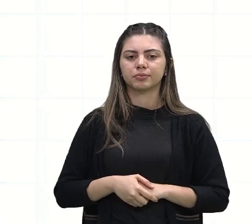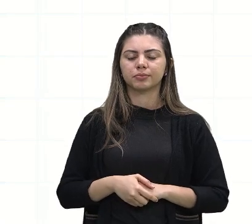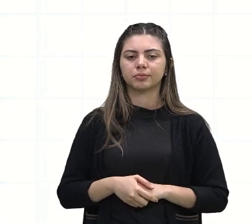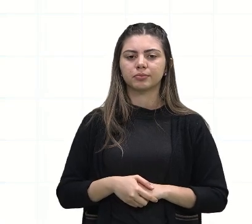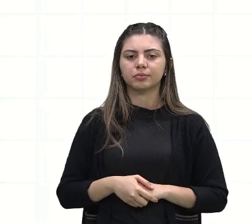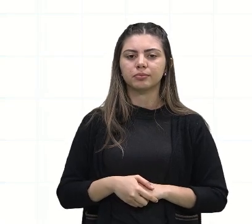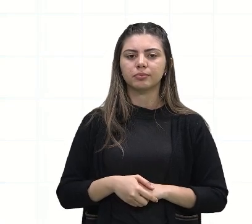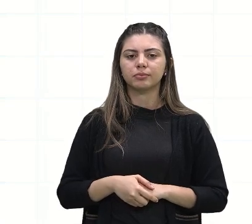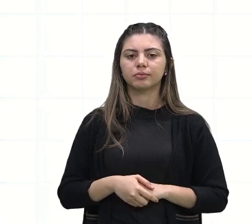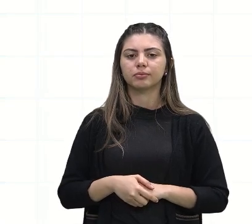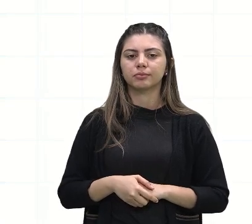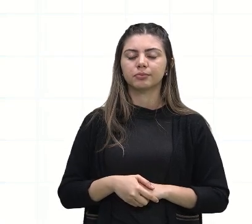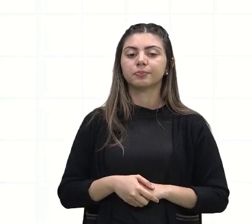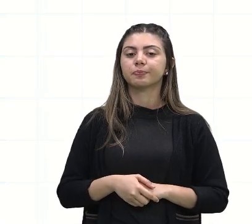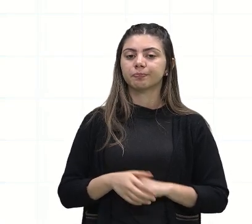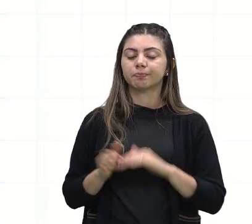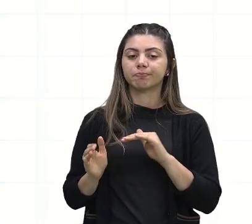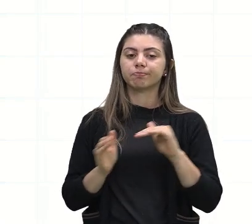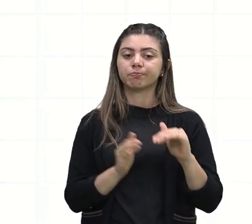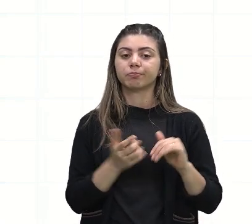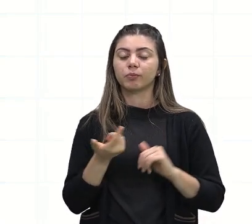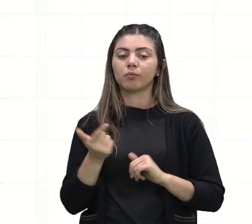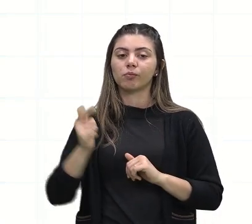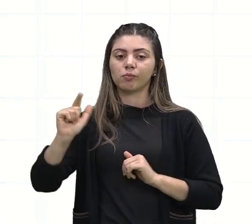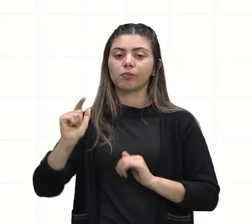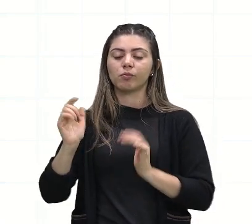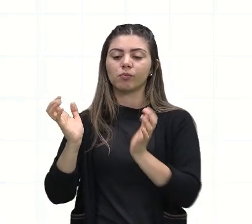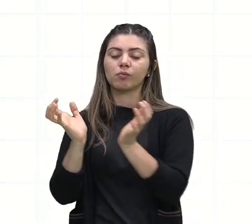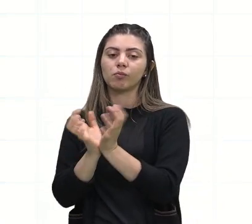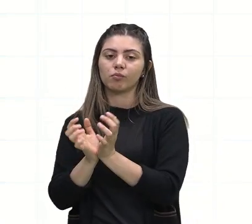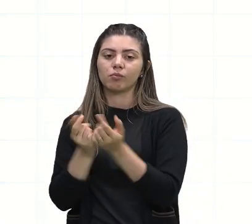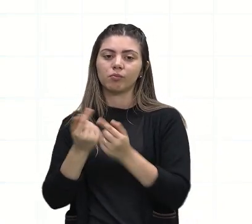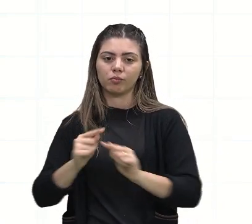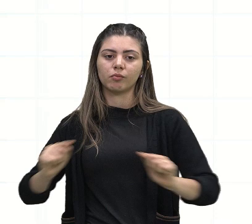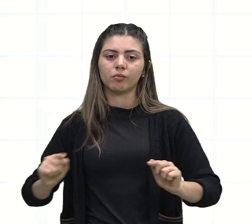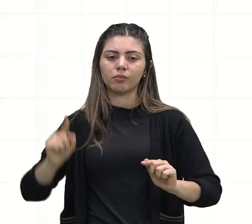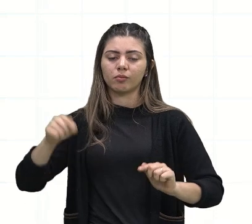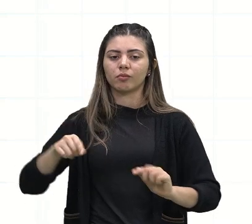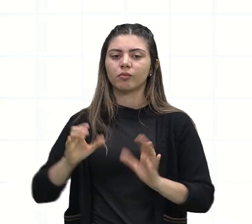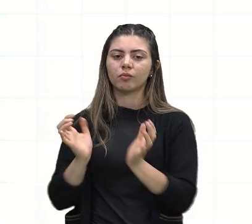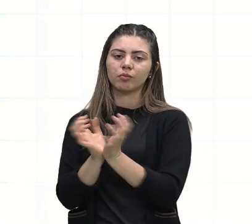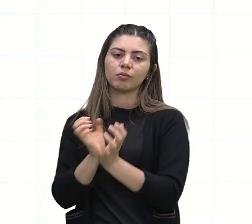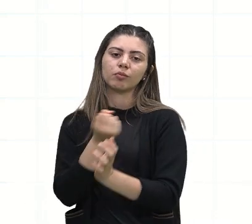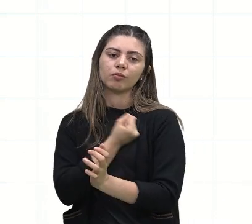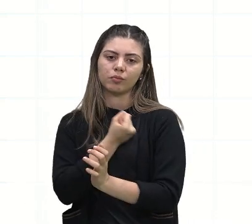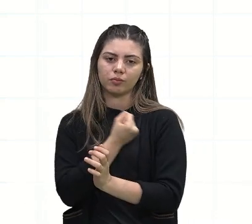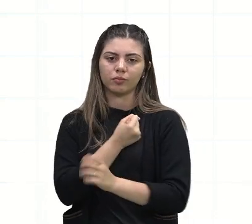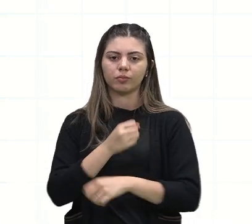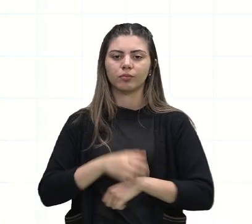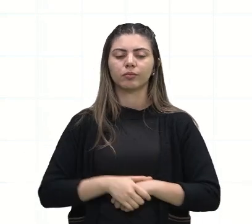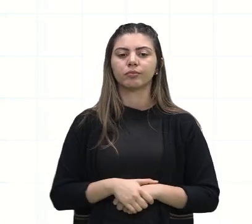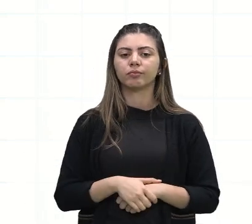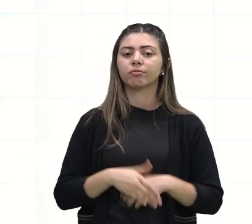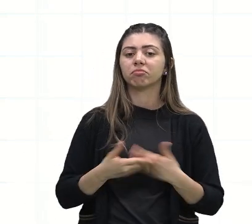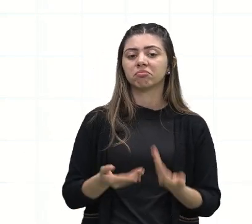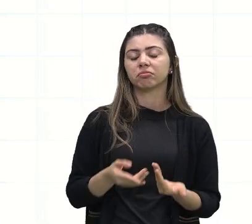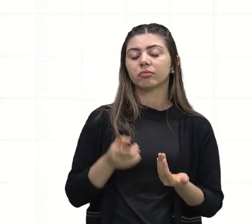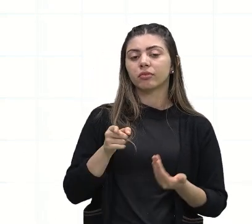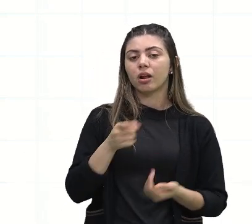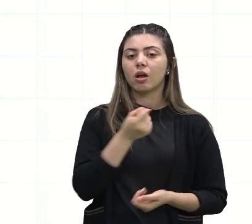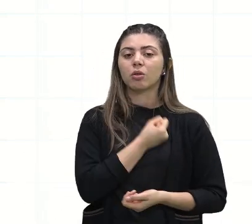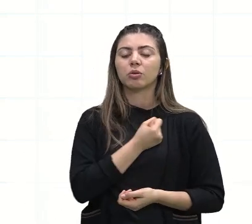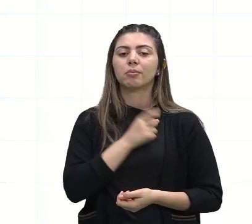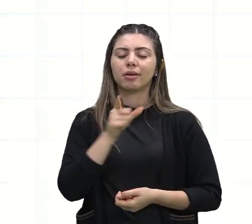Agora nós temos também uma outra classe de palavra importante que são os numerais, né? Então, o numeral é a classe de